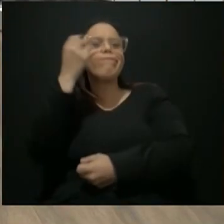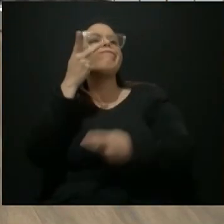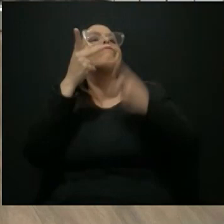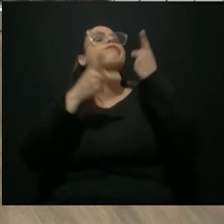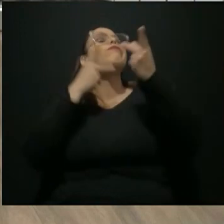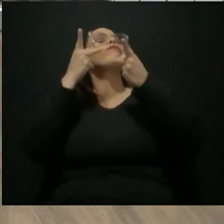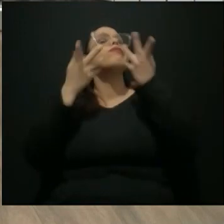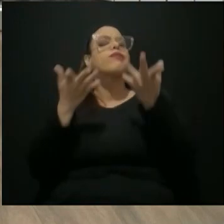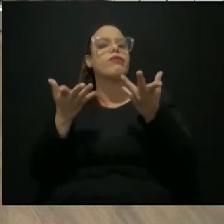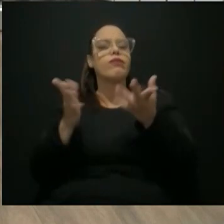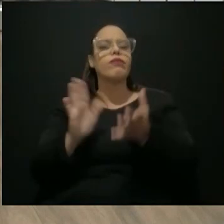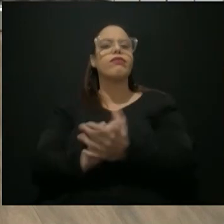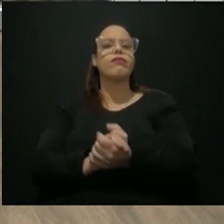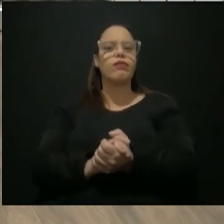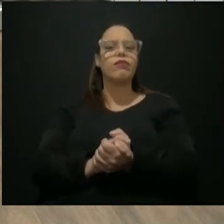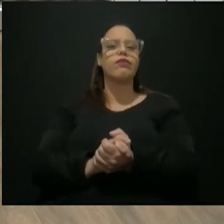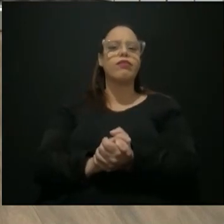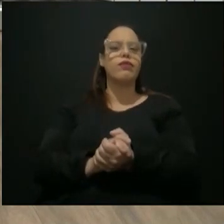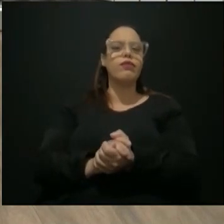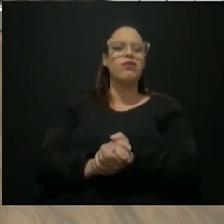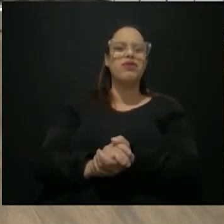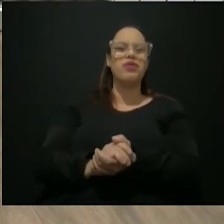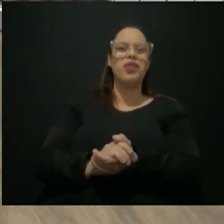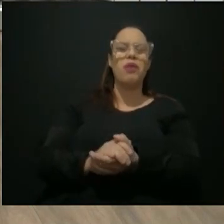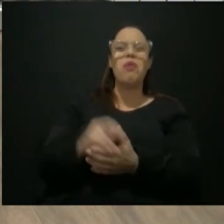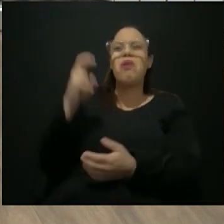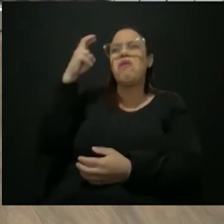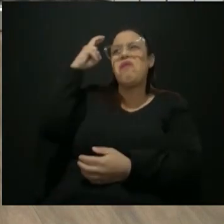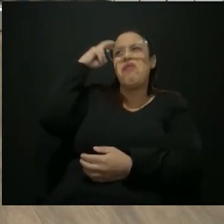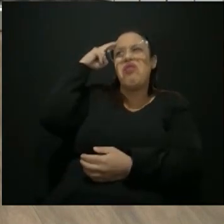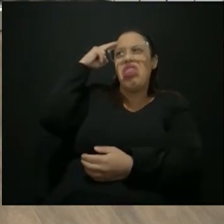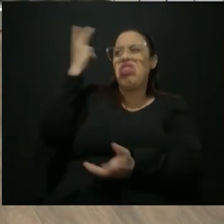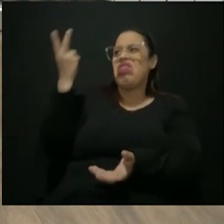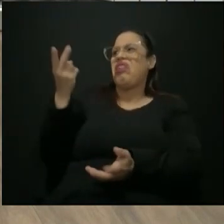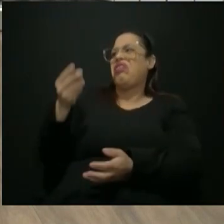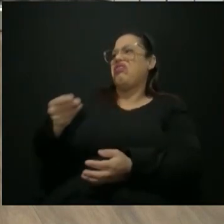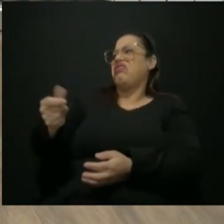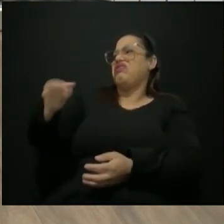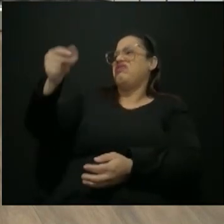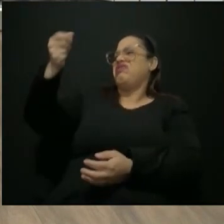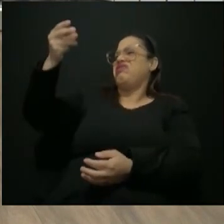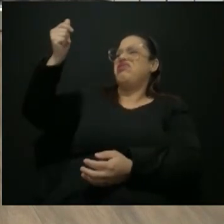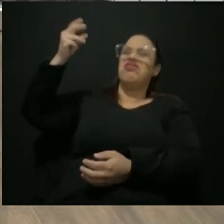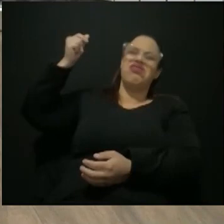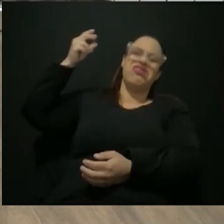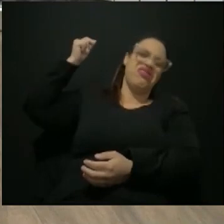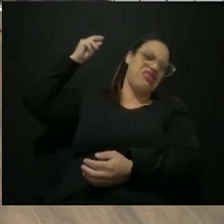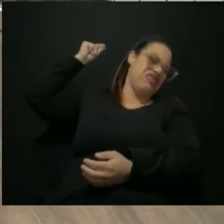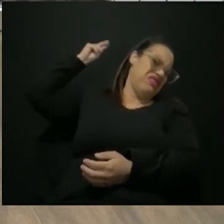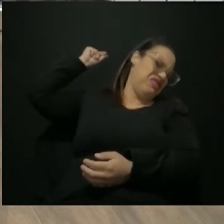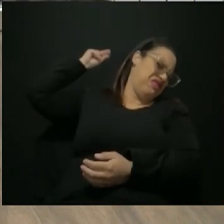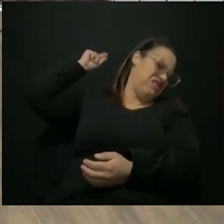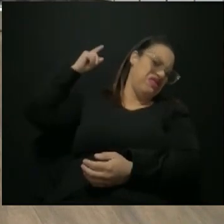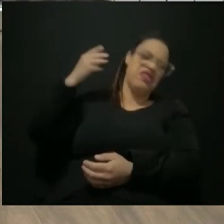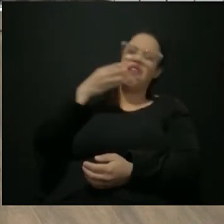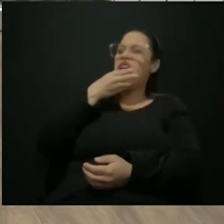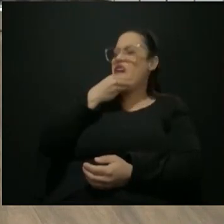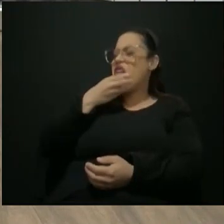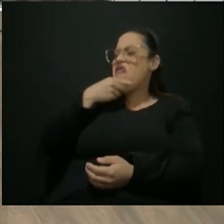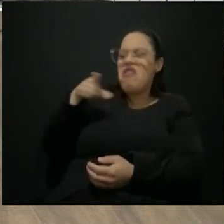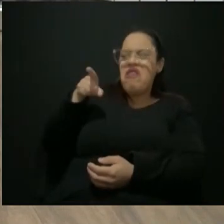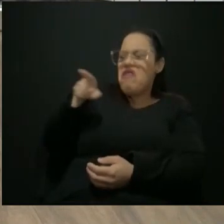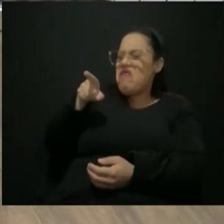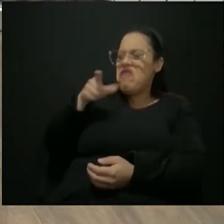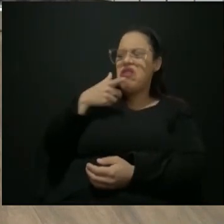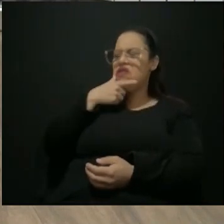algo assim que já vem, é uma cultura, um negócio que vem de muito lá atrás, porque o homem, difícil ir no